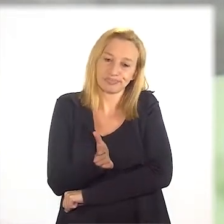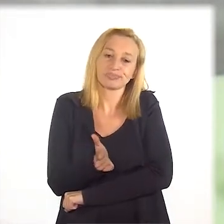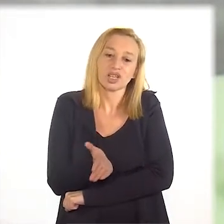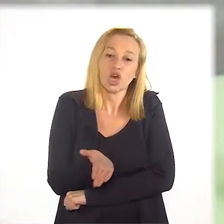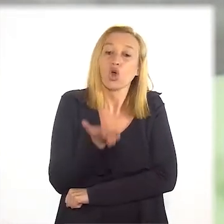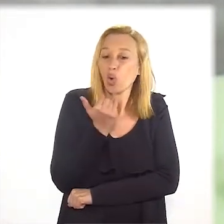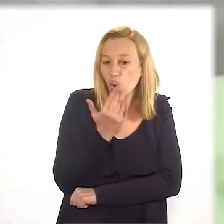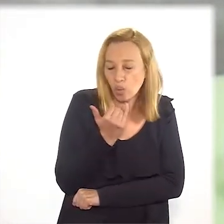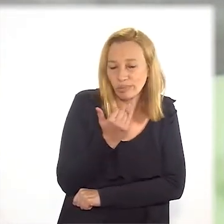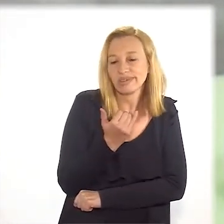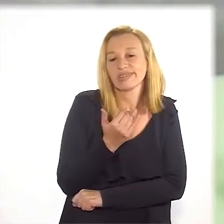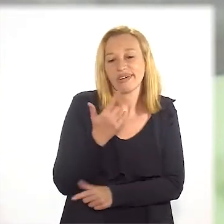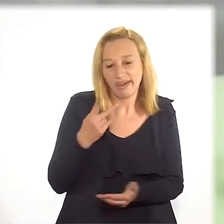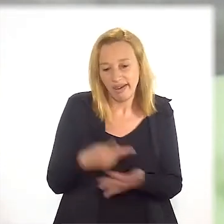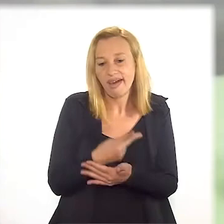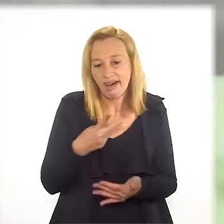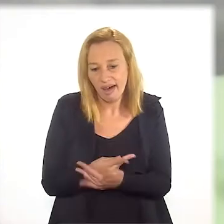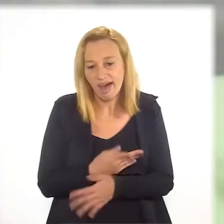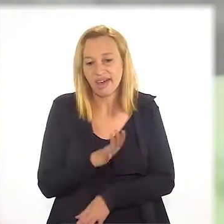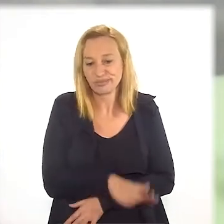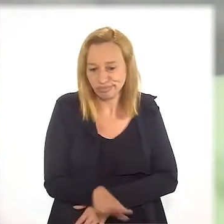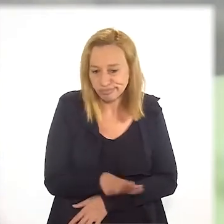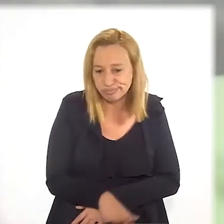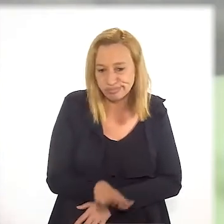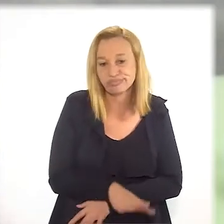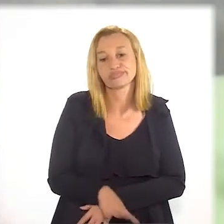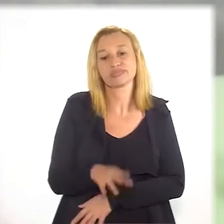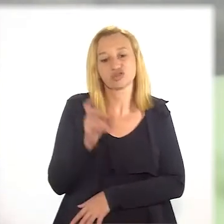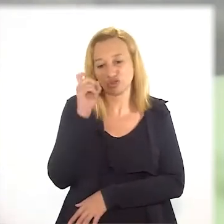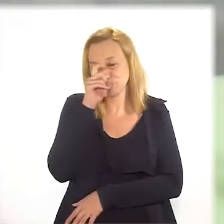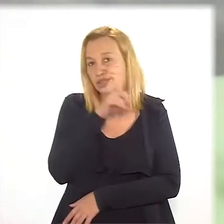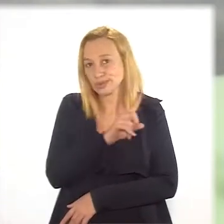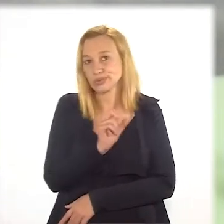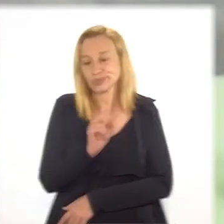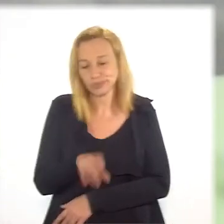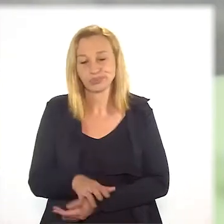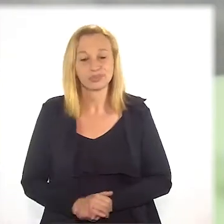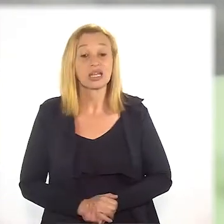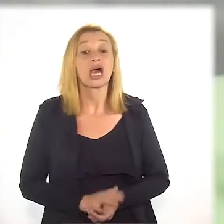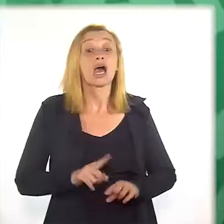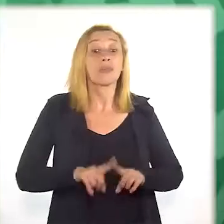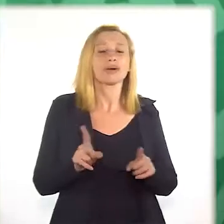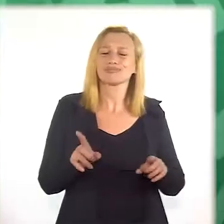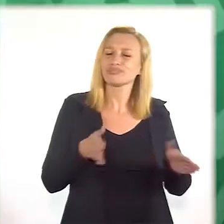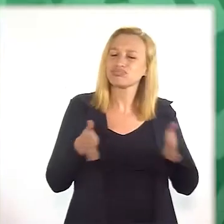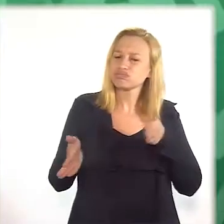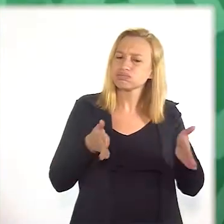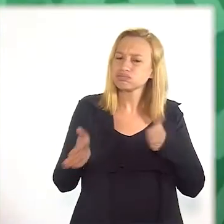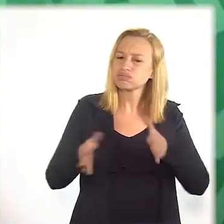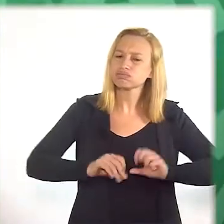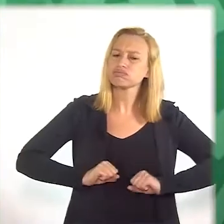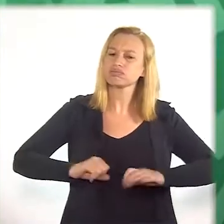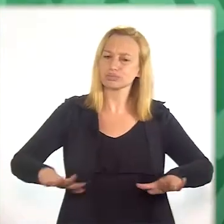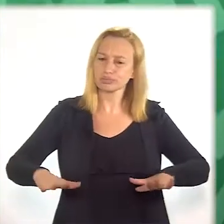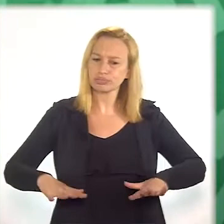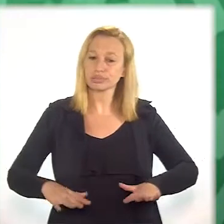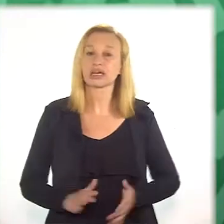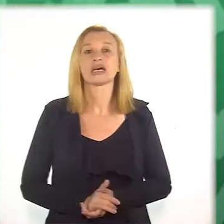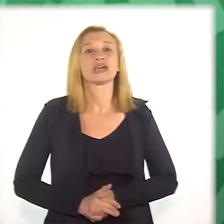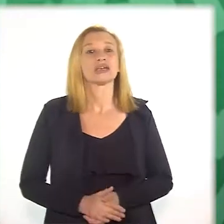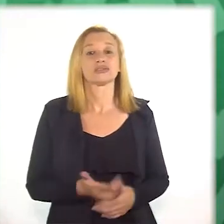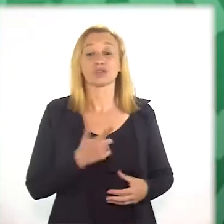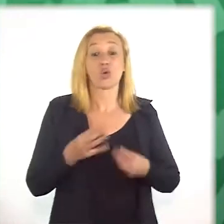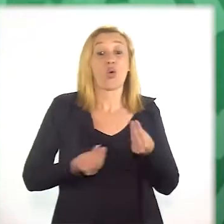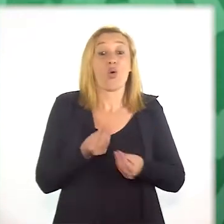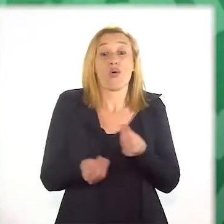hábitos errados e desde pequeno já introduz, mas é possível sim, claro. E é nesse período da pandemia que é inegável a